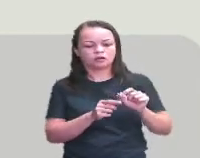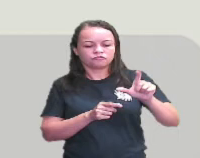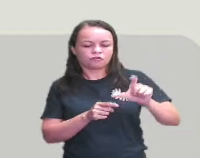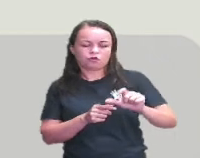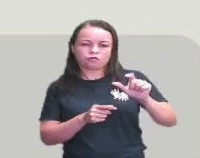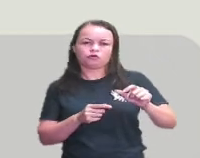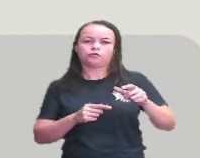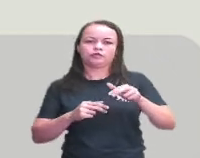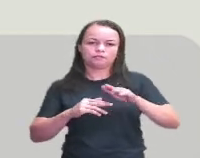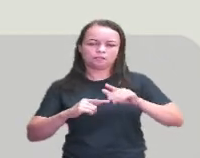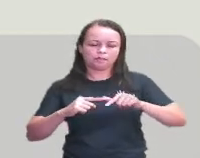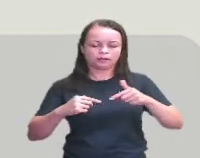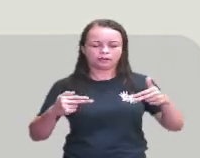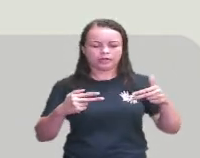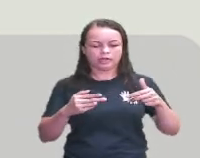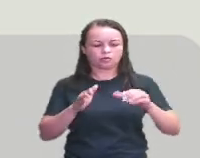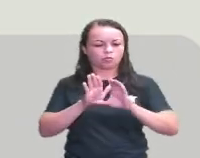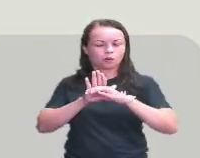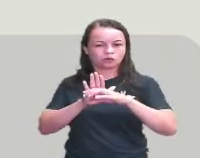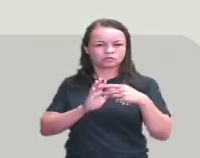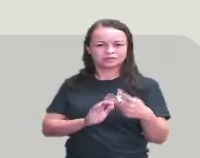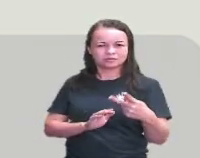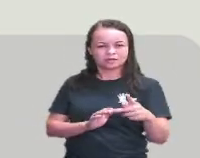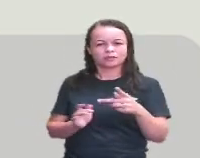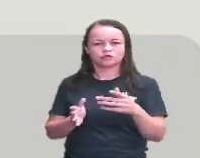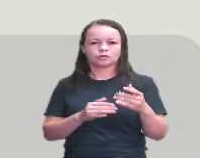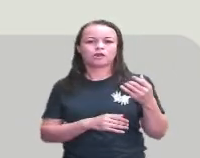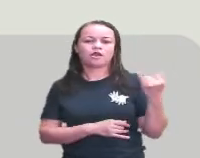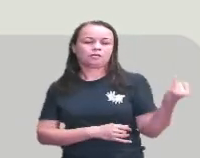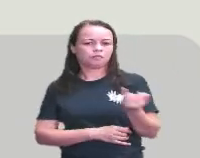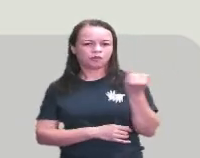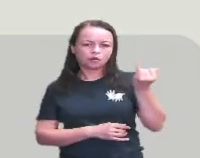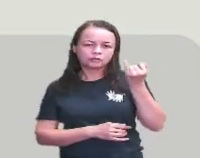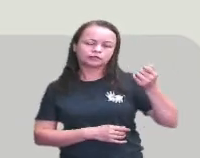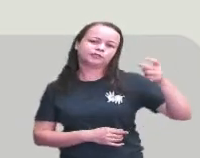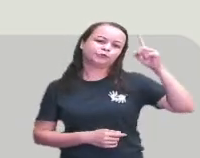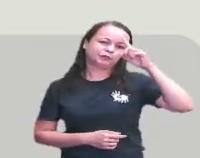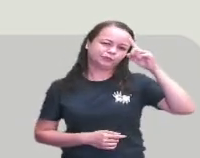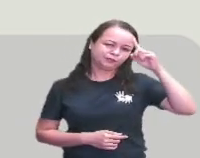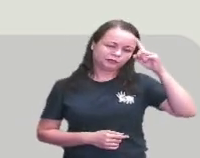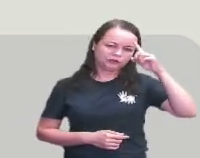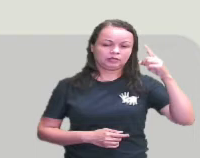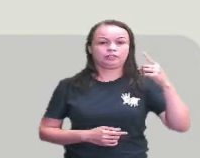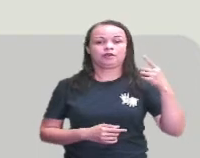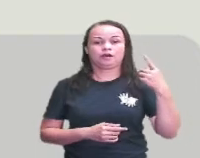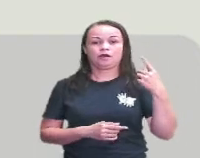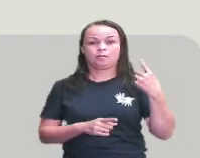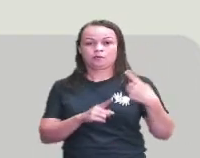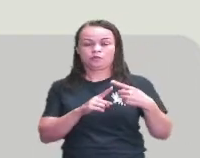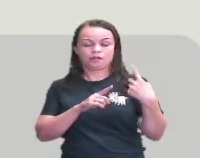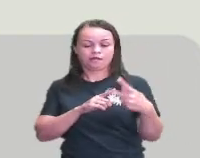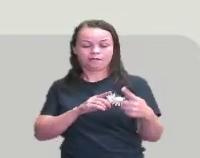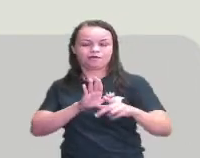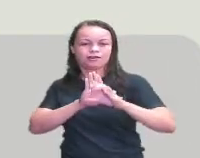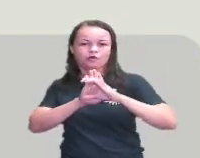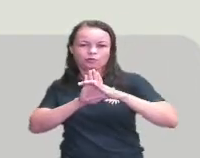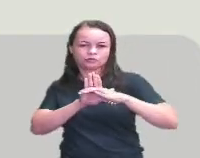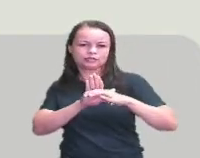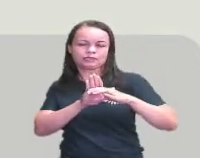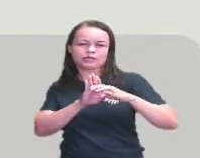O conceito de densidade é muito importante no cotidiano, pois a partir desse conceito conseguimos